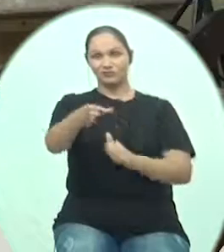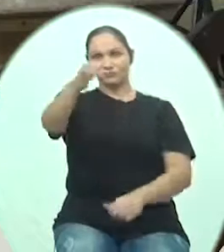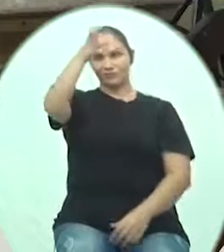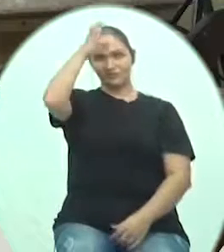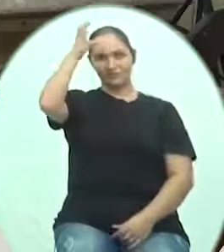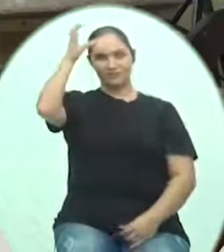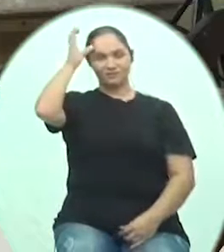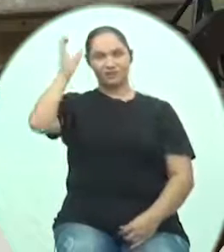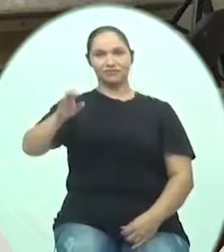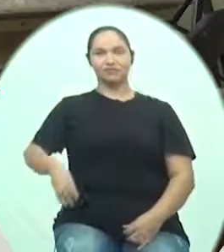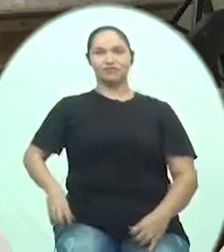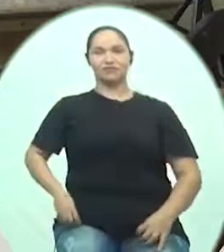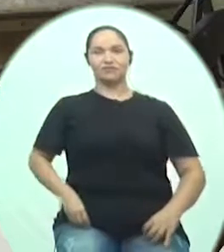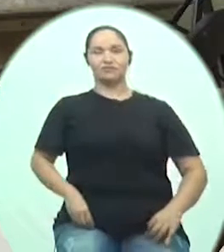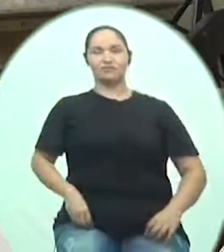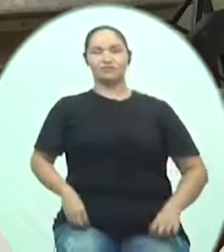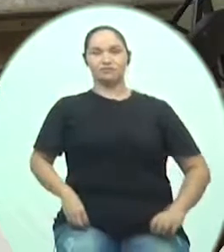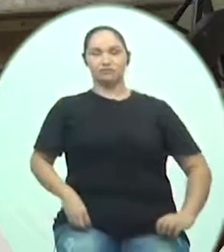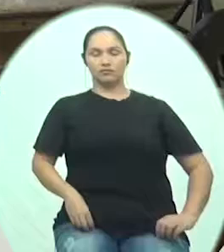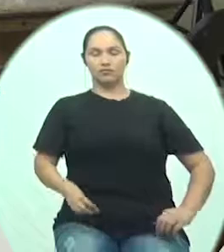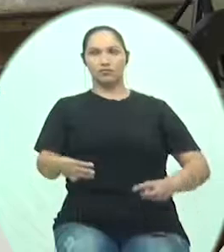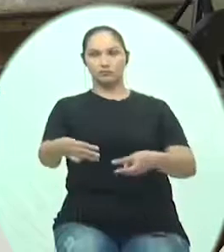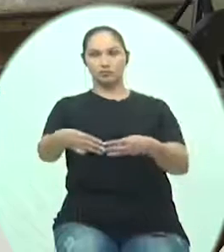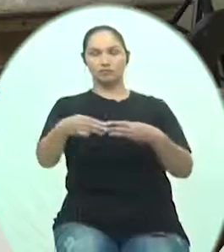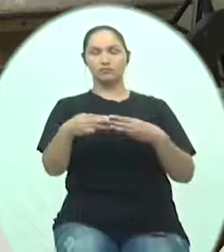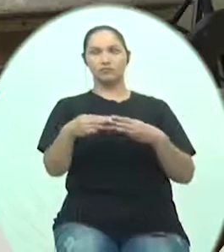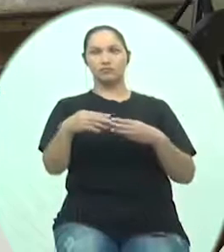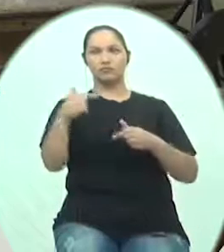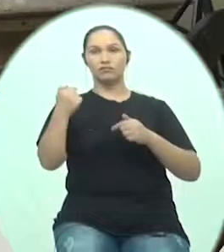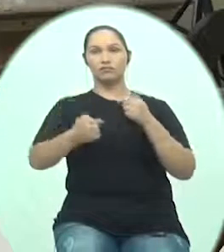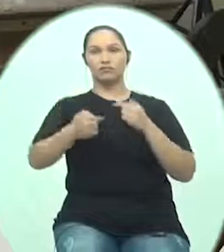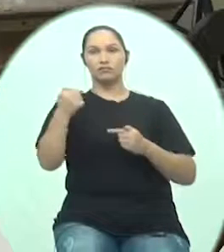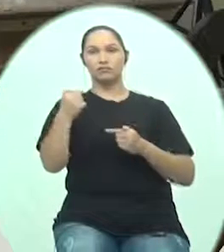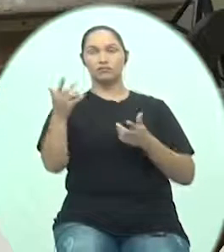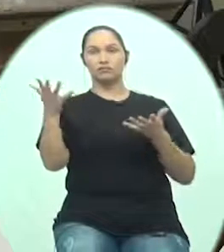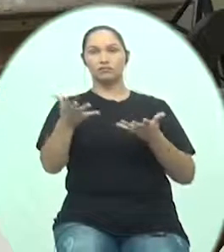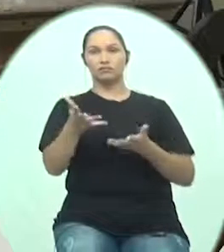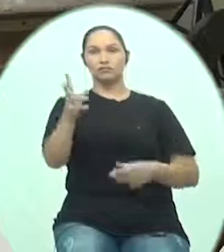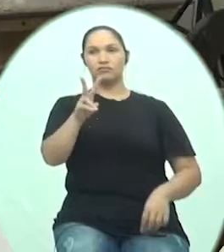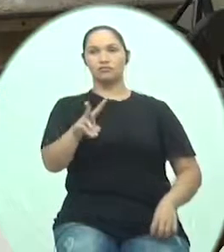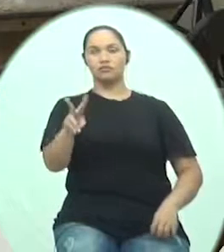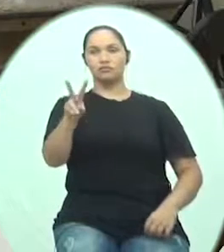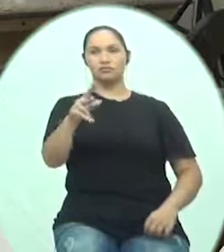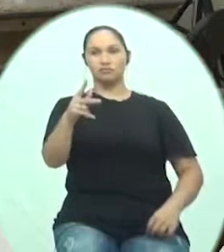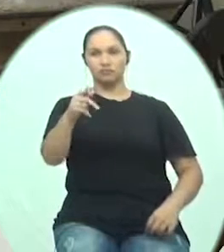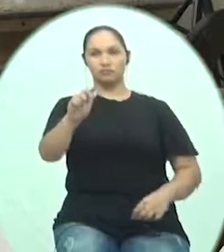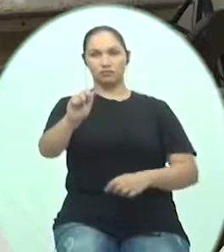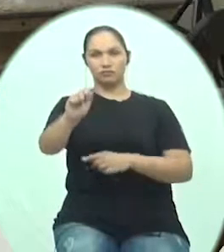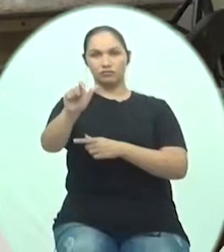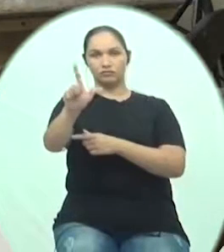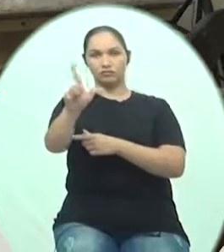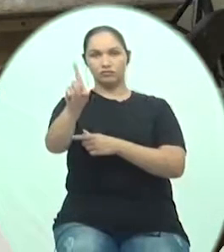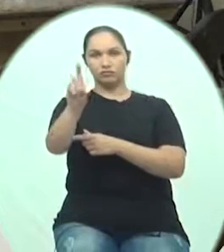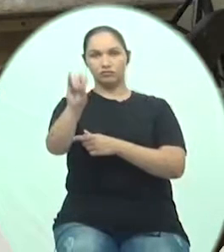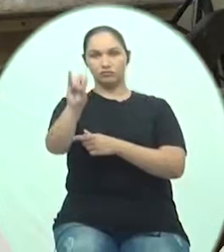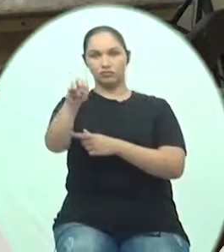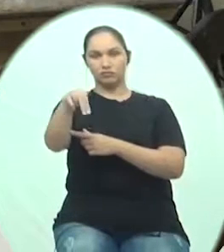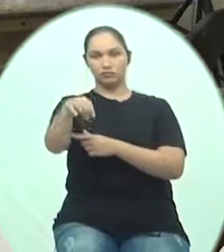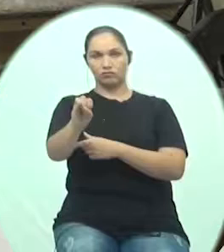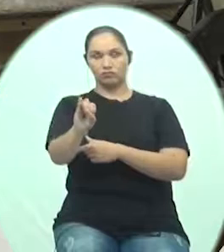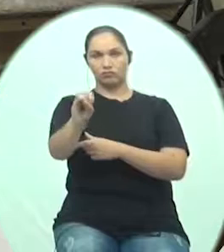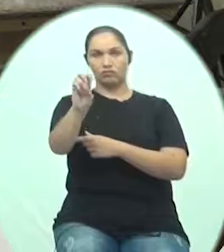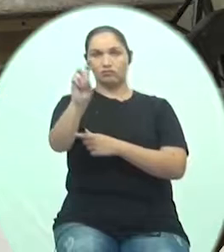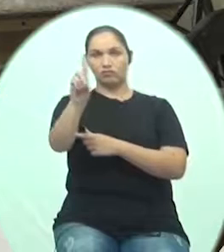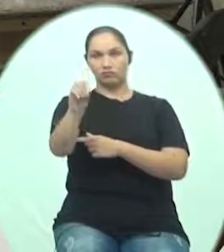obrigado a Moção continua discussão com a palavra o vereador aldinei potele vossa excelência dispõe em